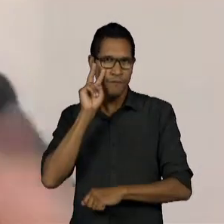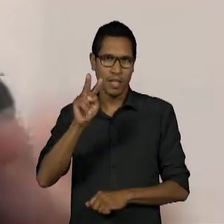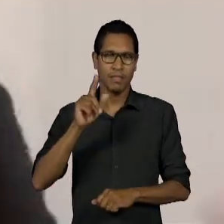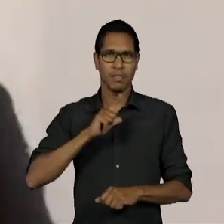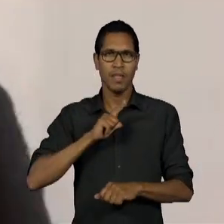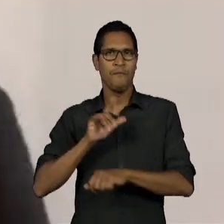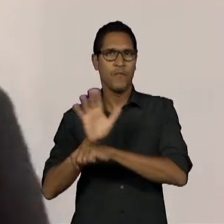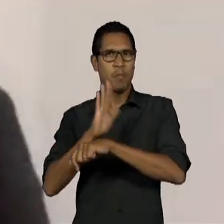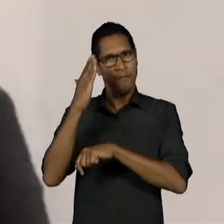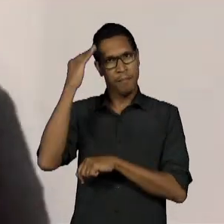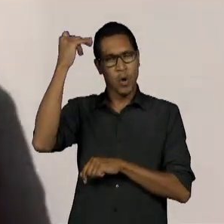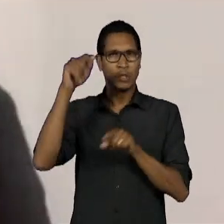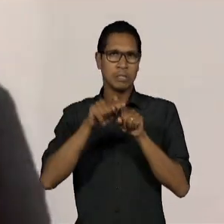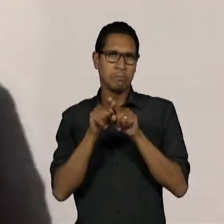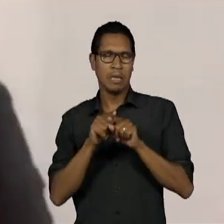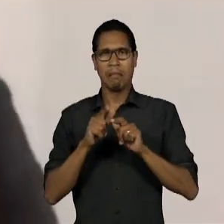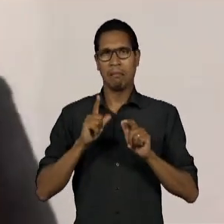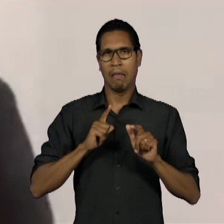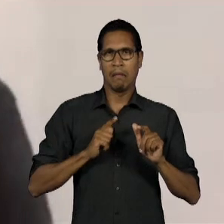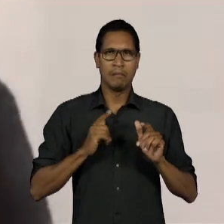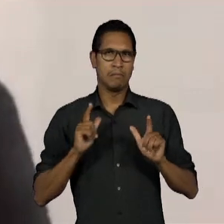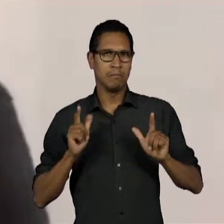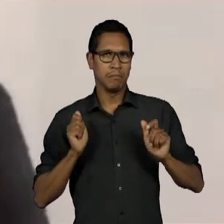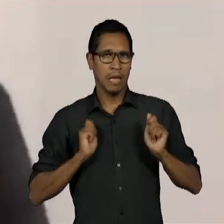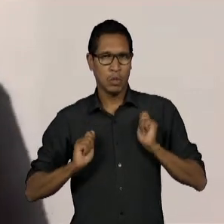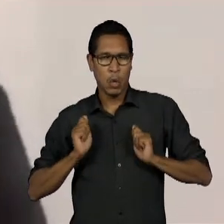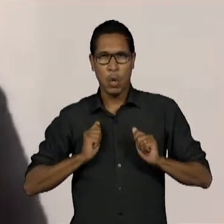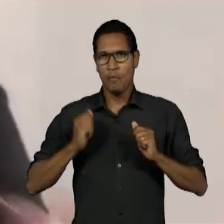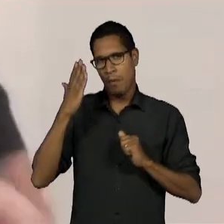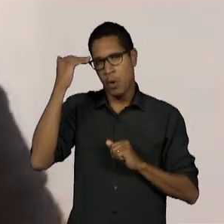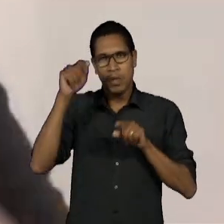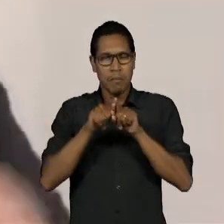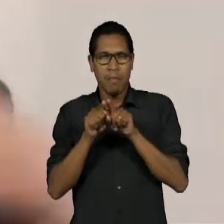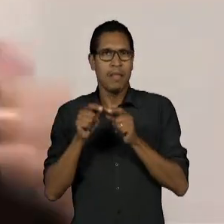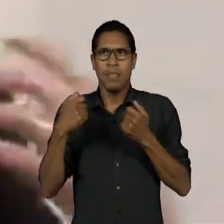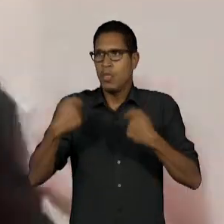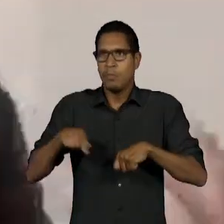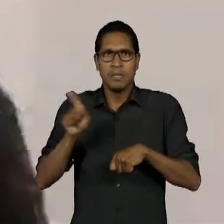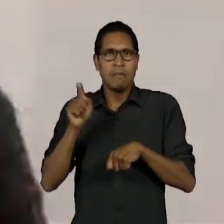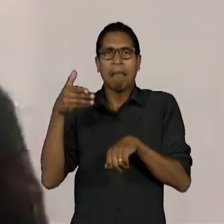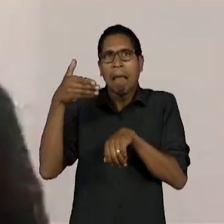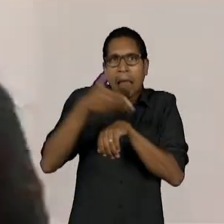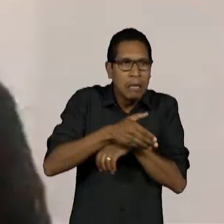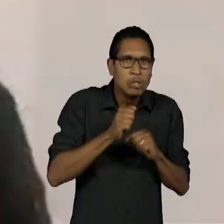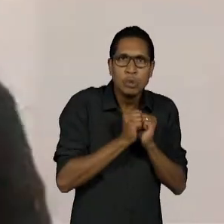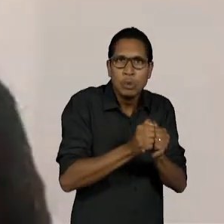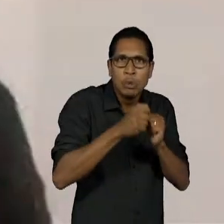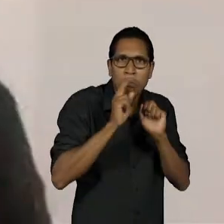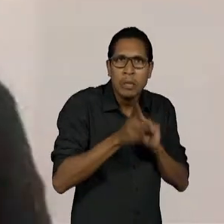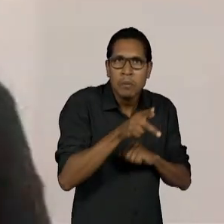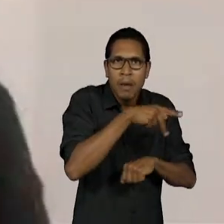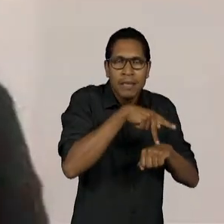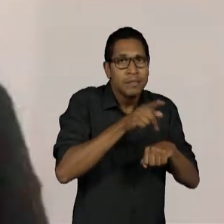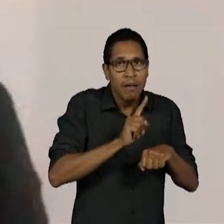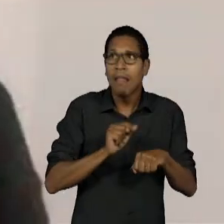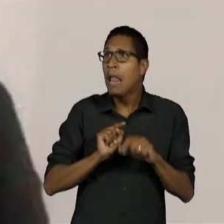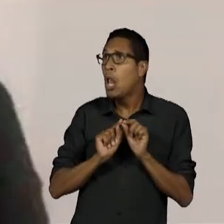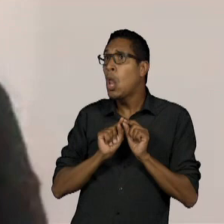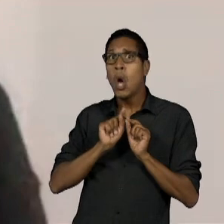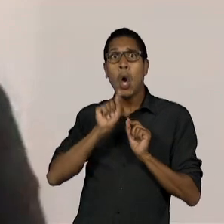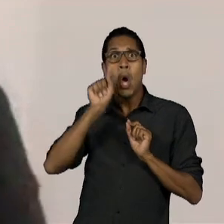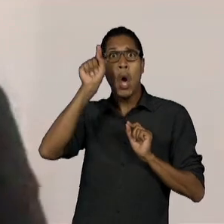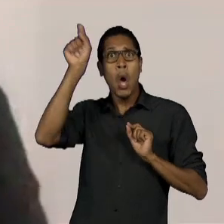filmes, grandes interpretações, eles não precisam estar aqui, eles têm um envolvimento grande,